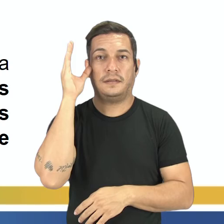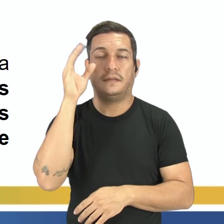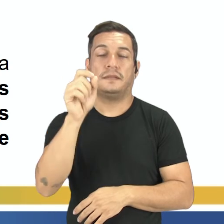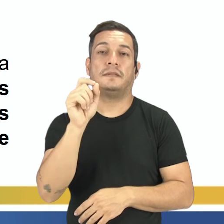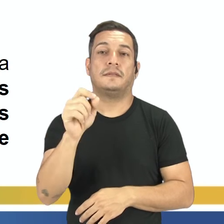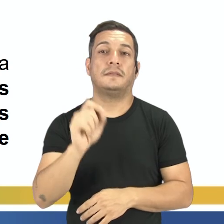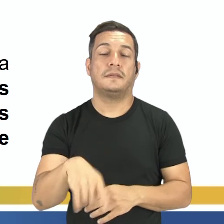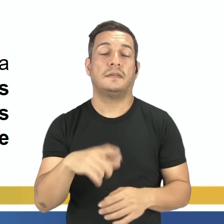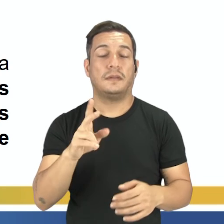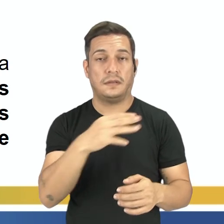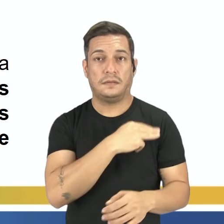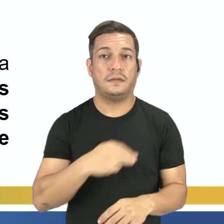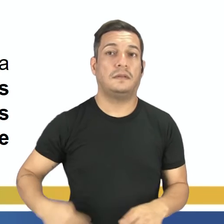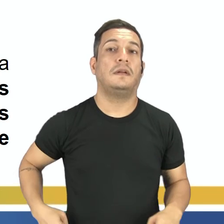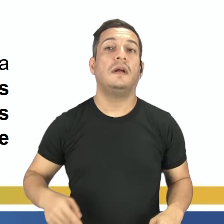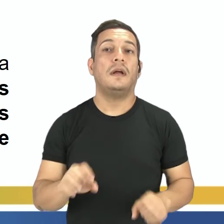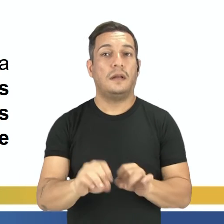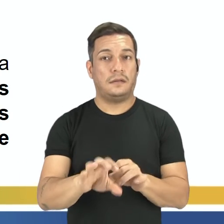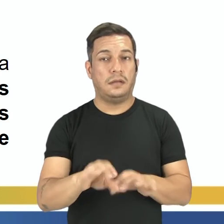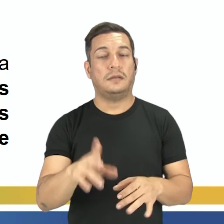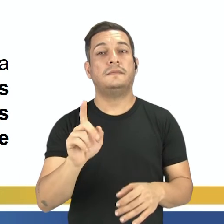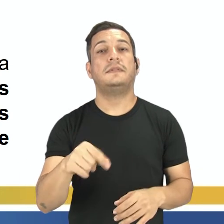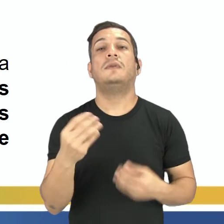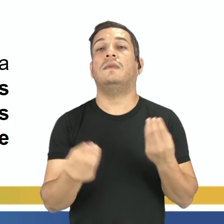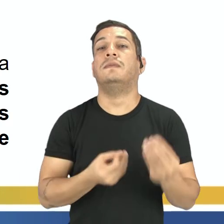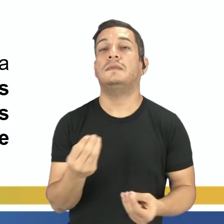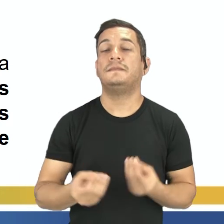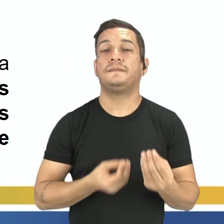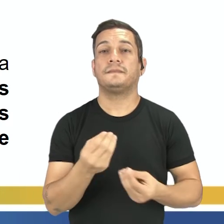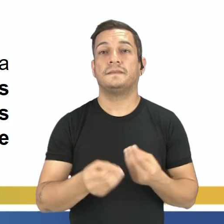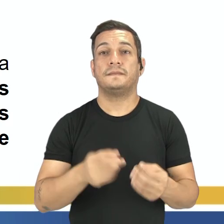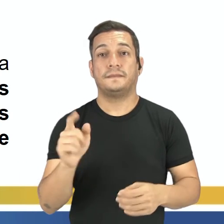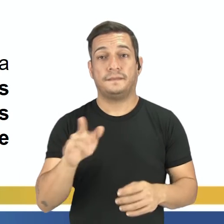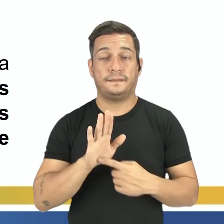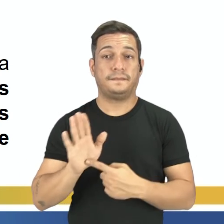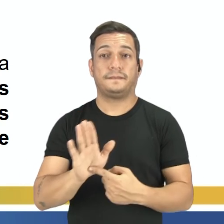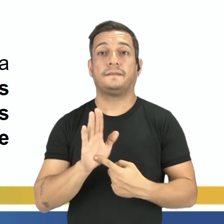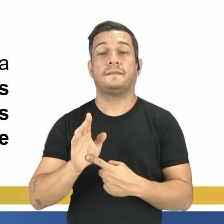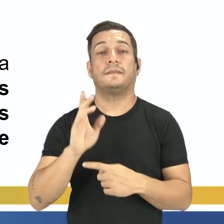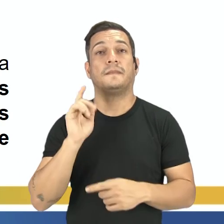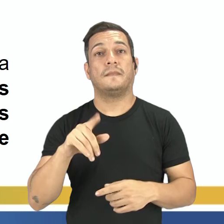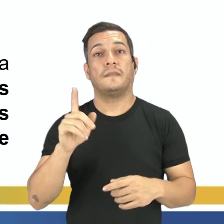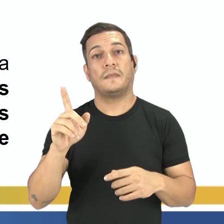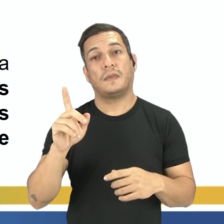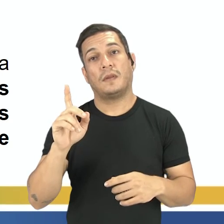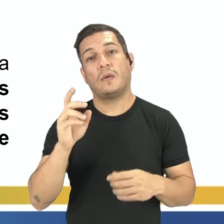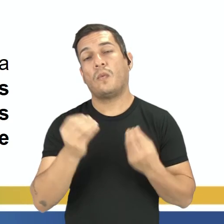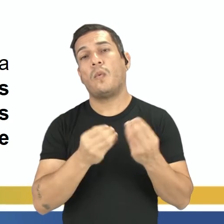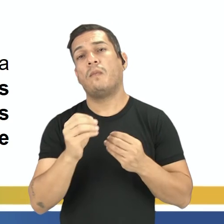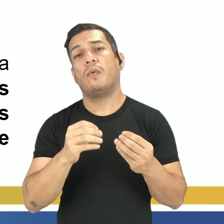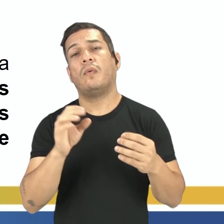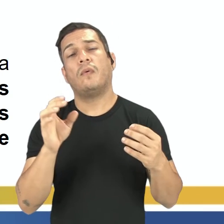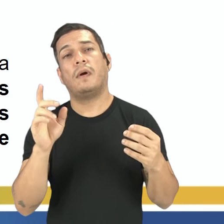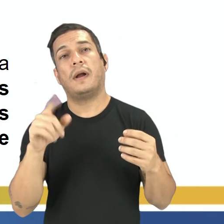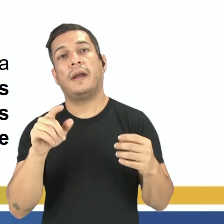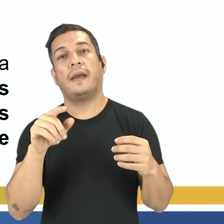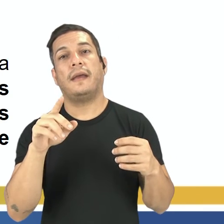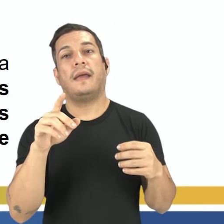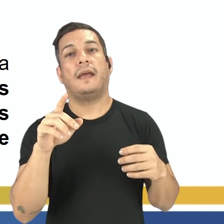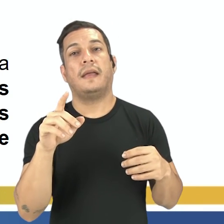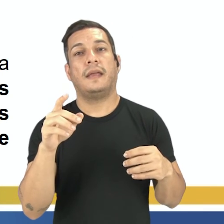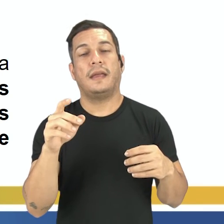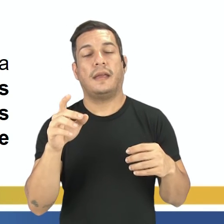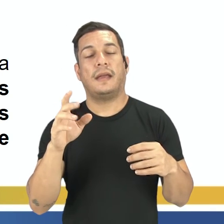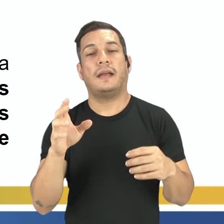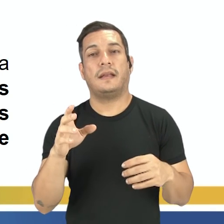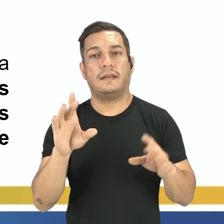promover isso? O Ministério da Educação, que é o agente, né? De que forma? Então ele vai apresentar ali o desdobramento ou um detalhamento daquelas